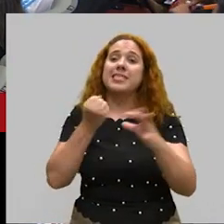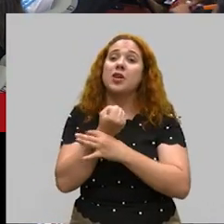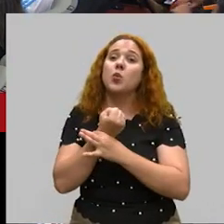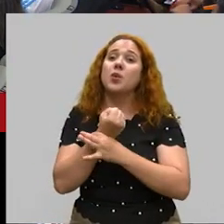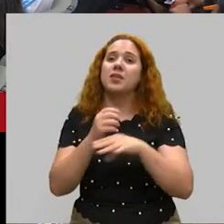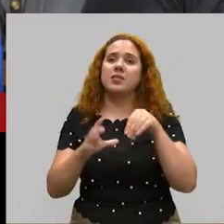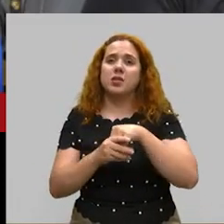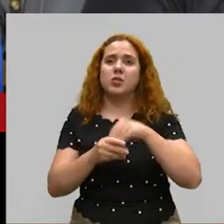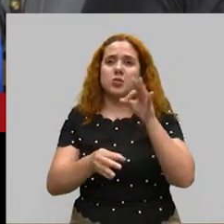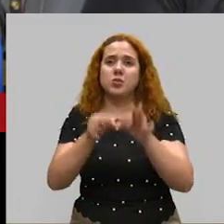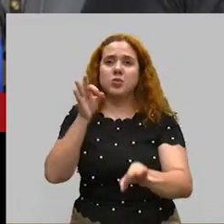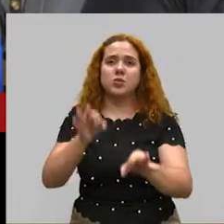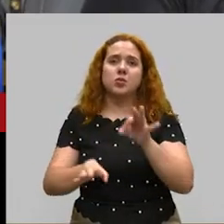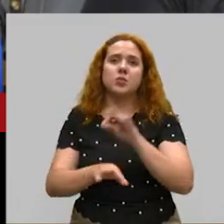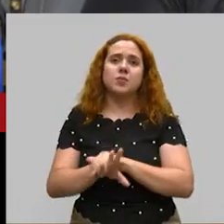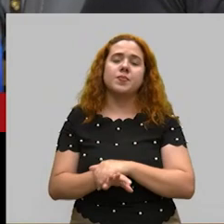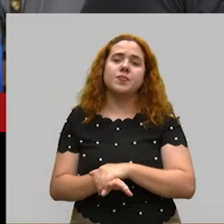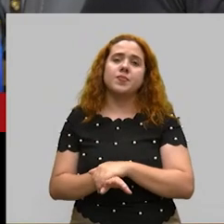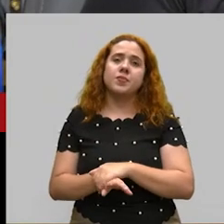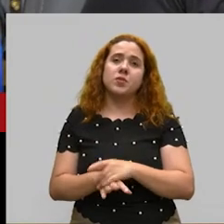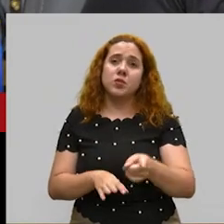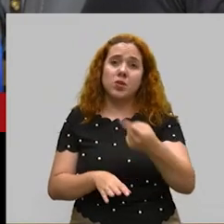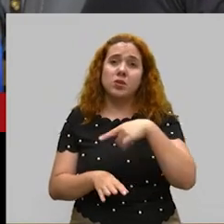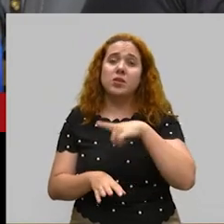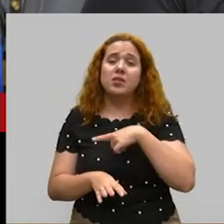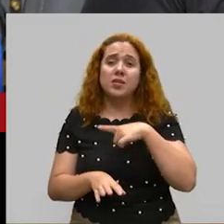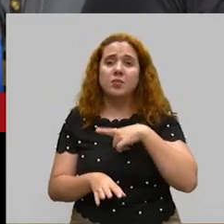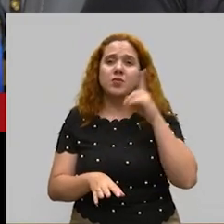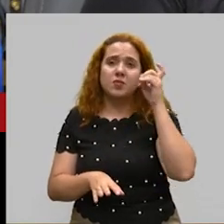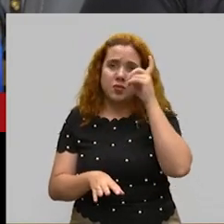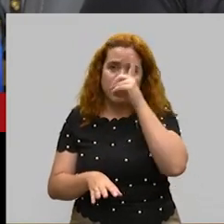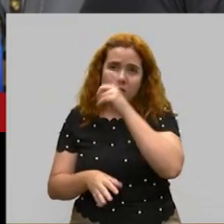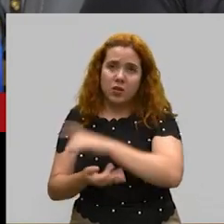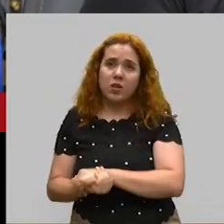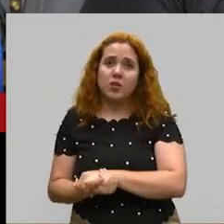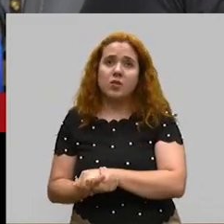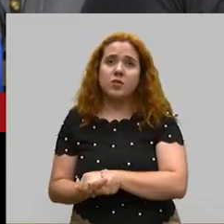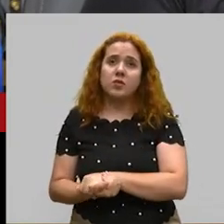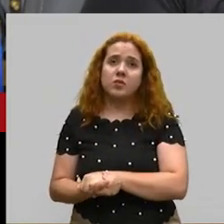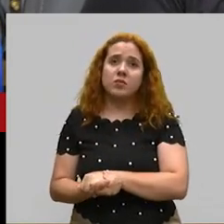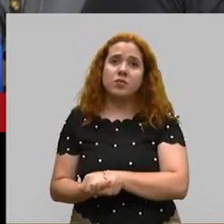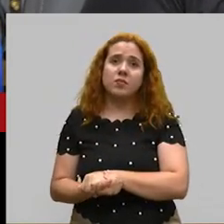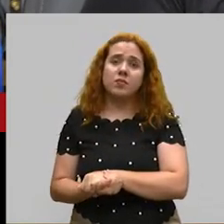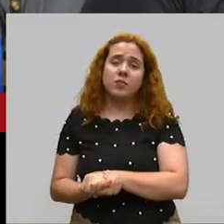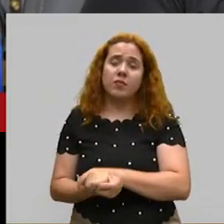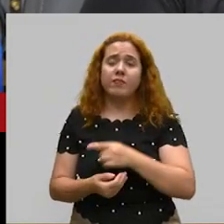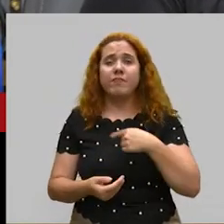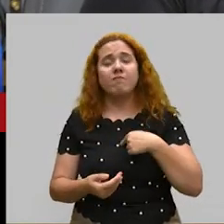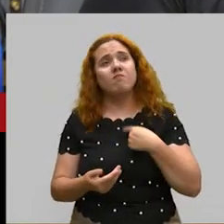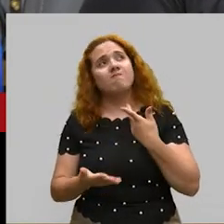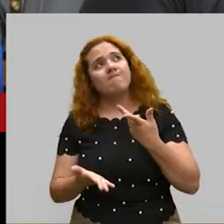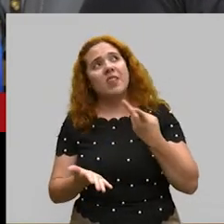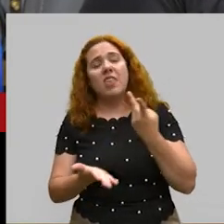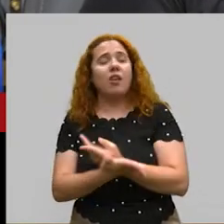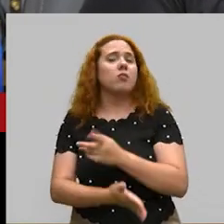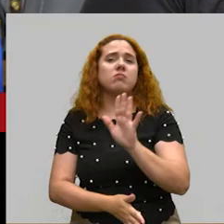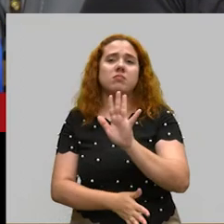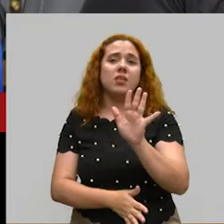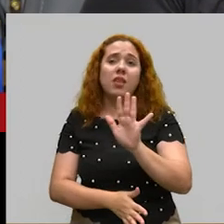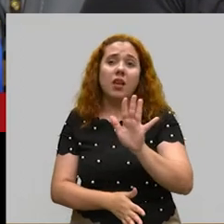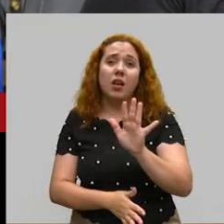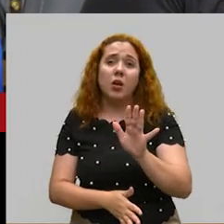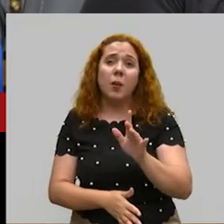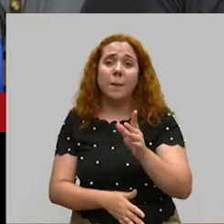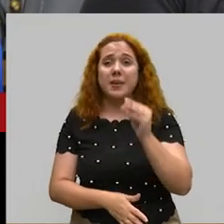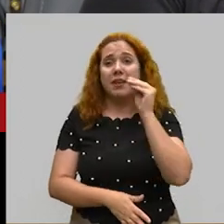todos nós então a gente tem essa dificuldade de legislação a gente não vou dizer que foi um erro mas a gente tem um instrumento